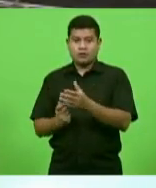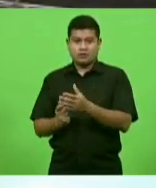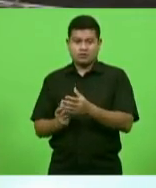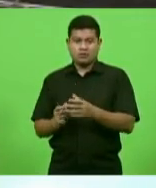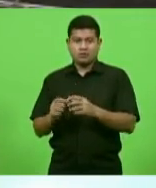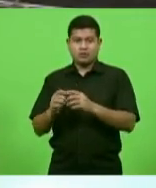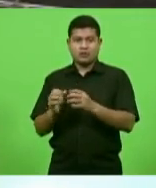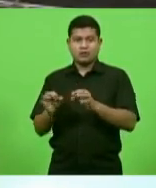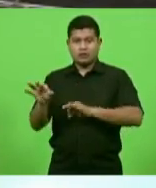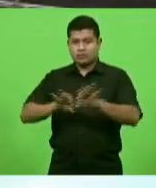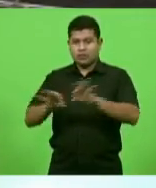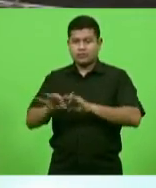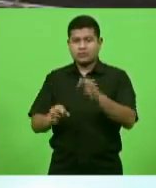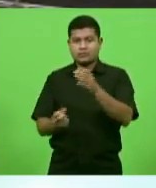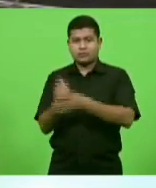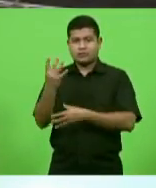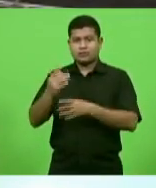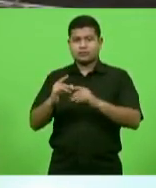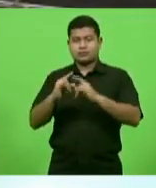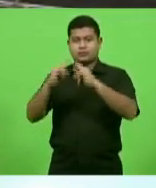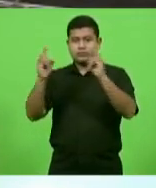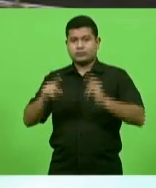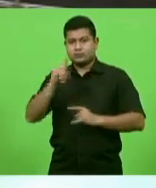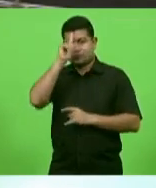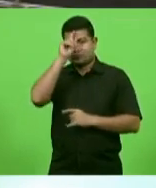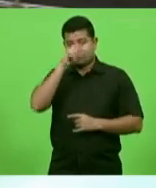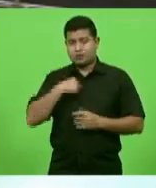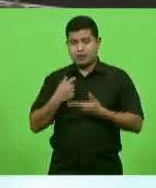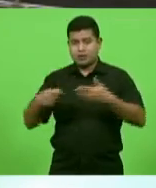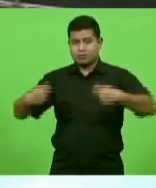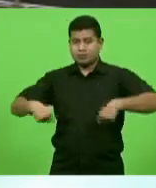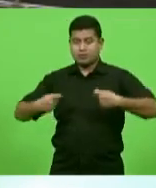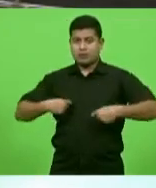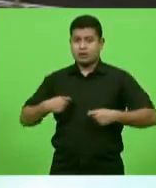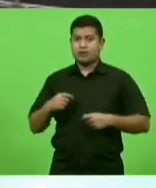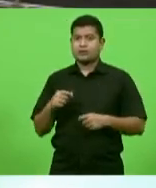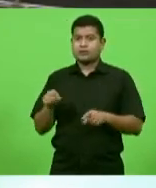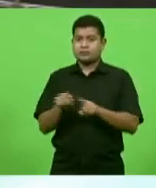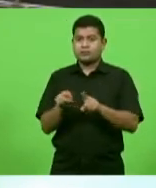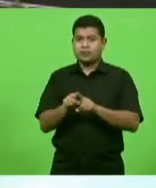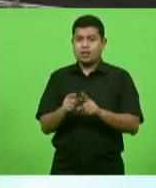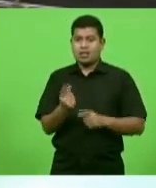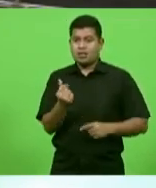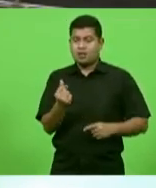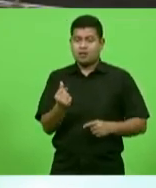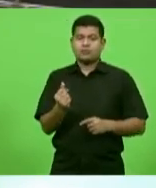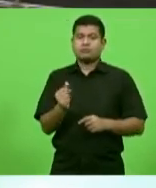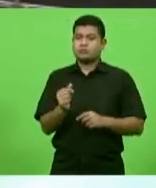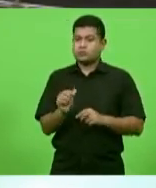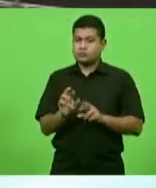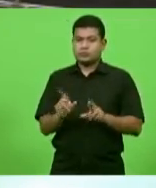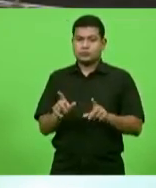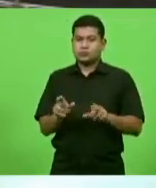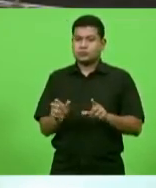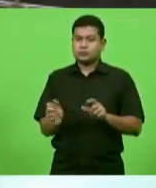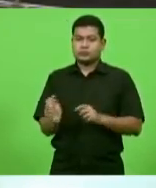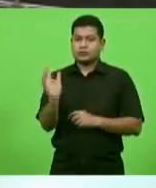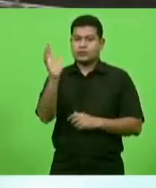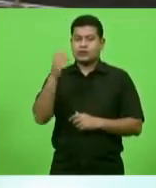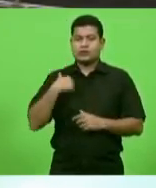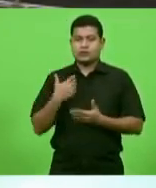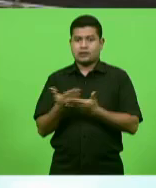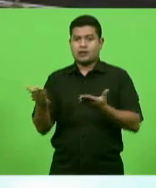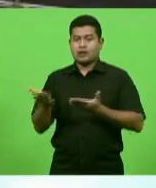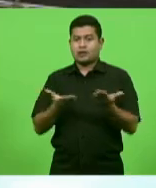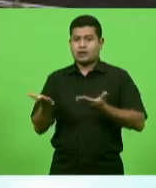em um momento de pandemia de necessidade duvidosa e com valores fora da realidade ele está são feita